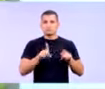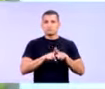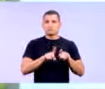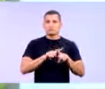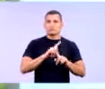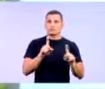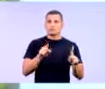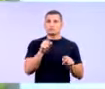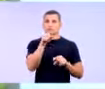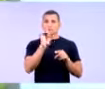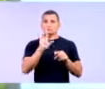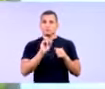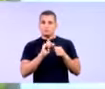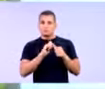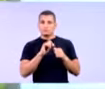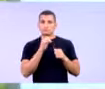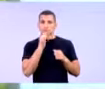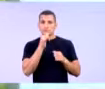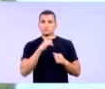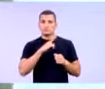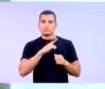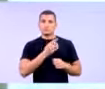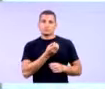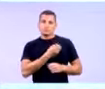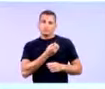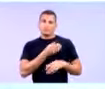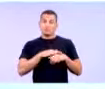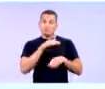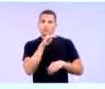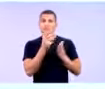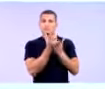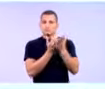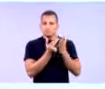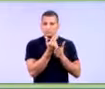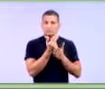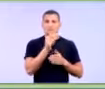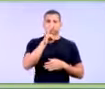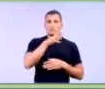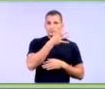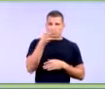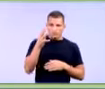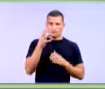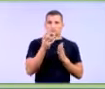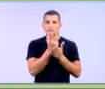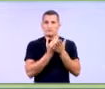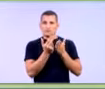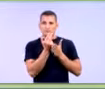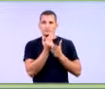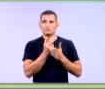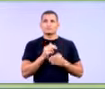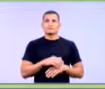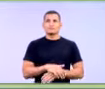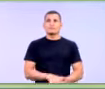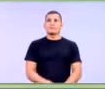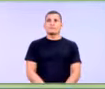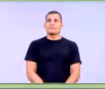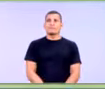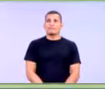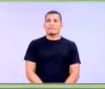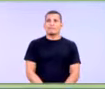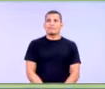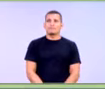só vai fazer isso quando tiver um número considerado de figuras, de tabelas e gráficos. Os elementos,